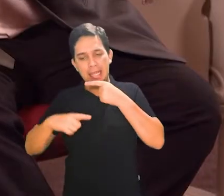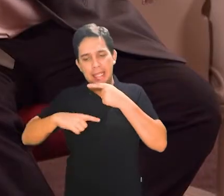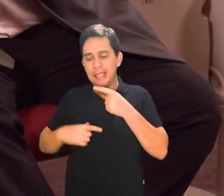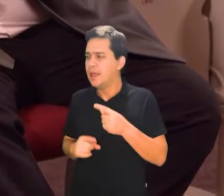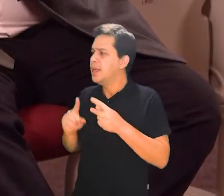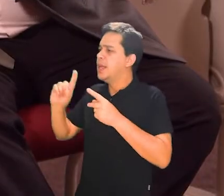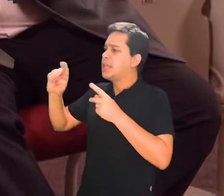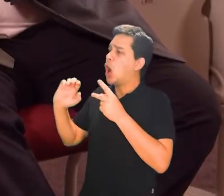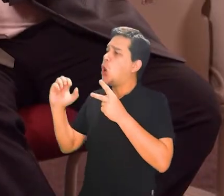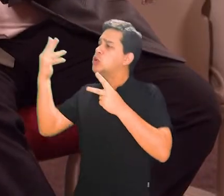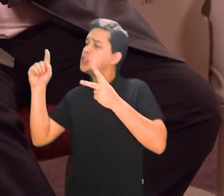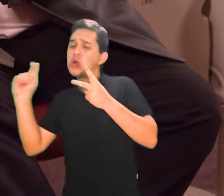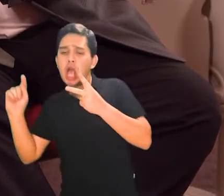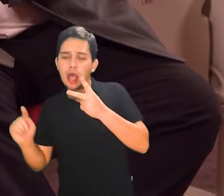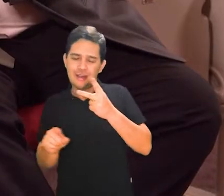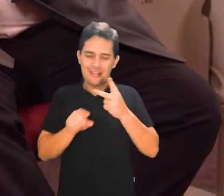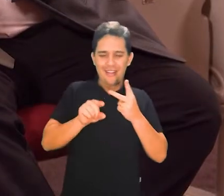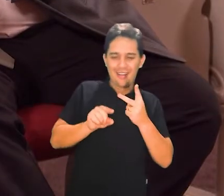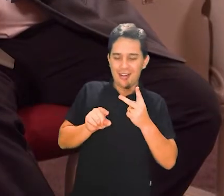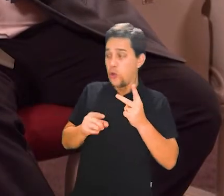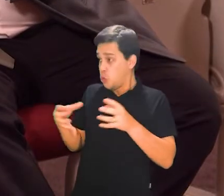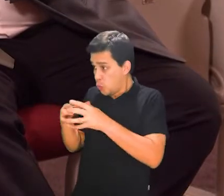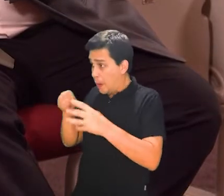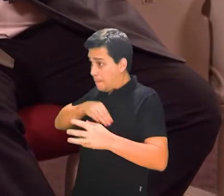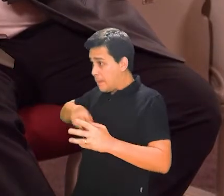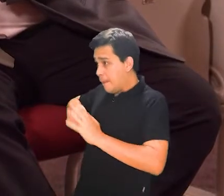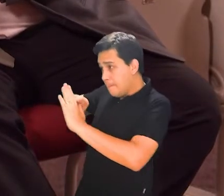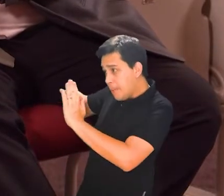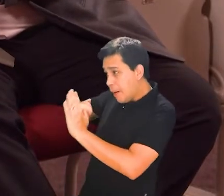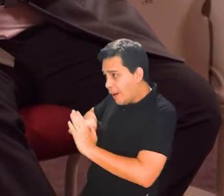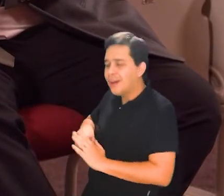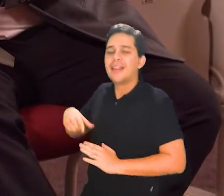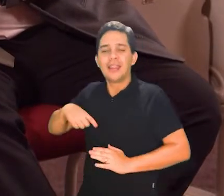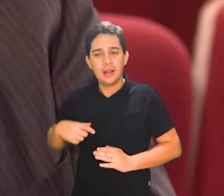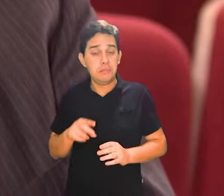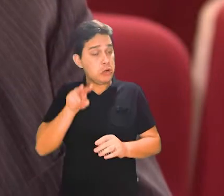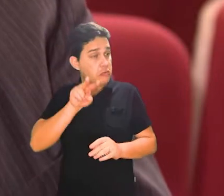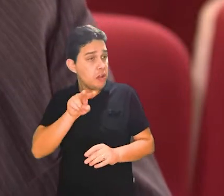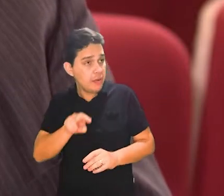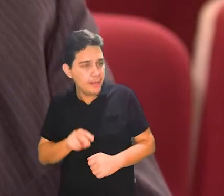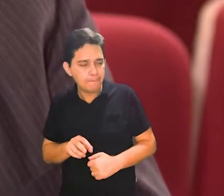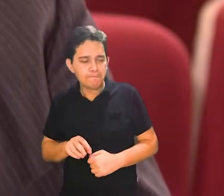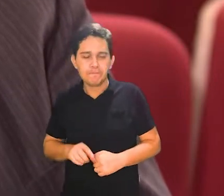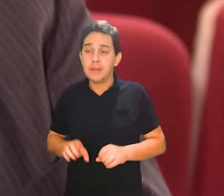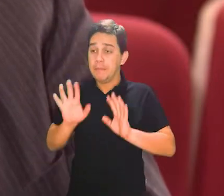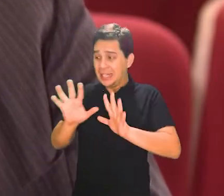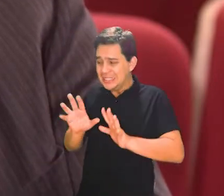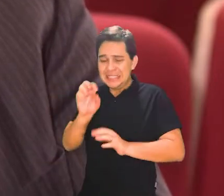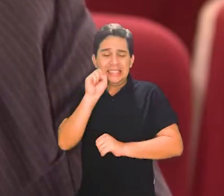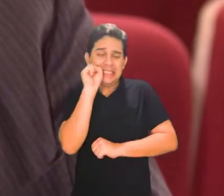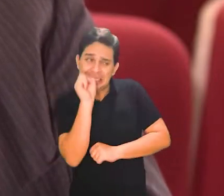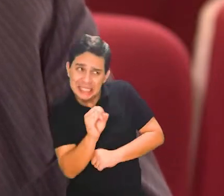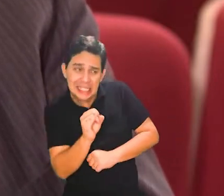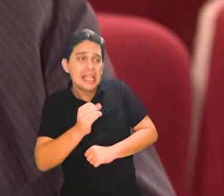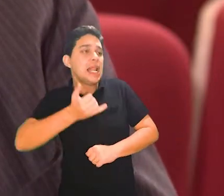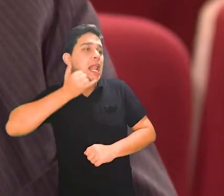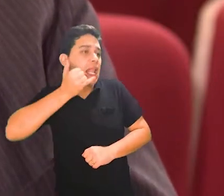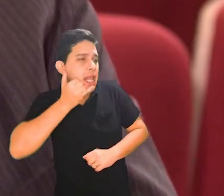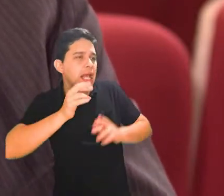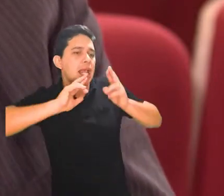inserida, é encaminhada para uma equipe de tratamento. Essa equipe de tratamento e análise é a equipe que vai determinar o